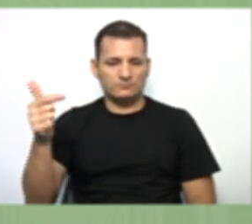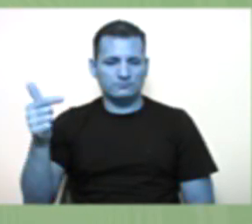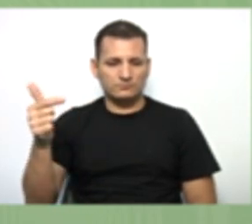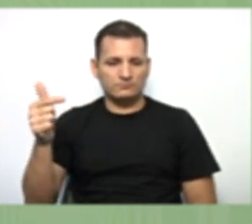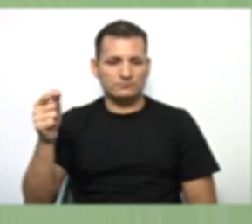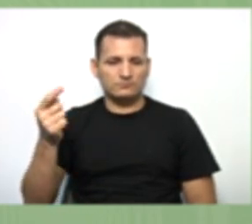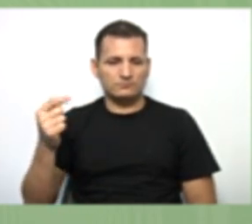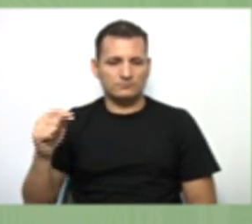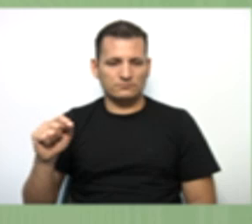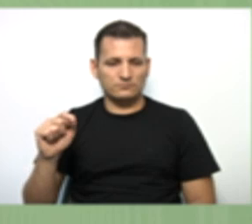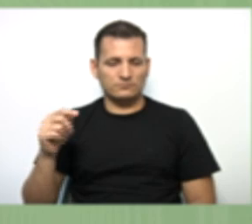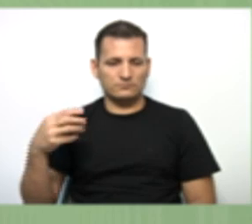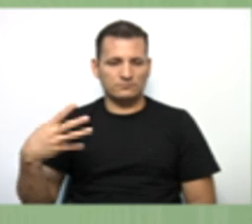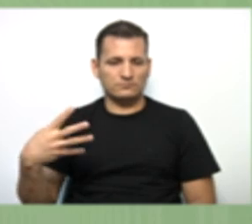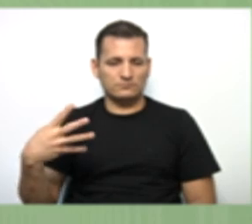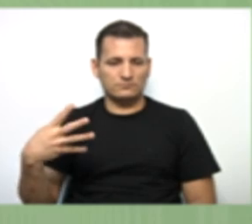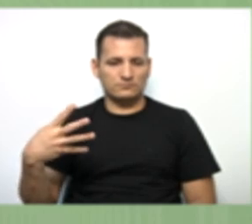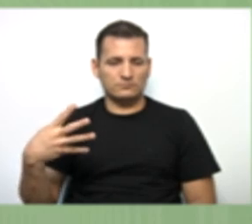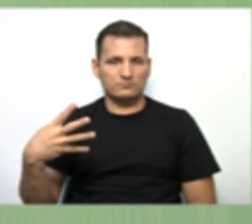4,